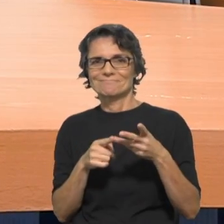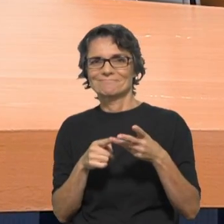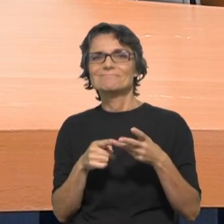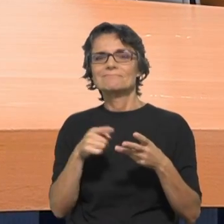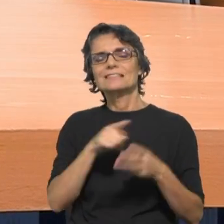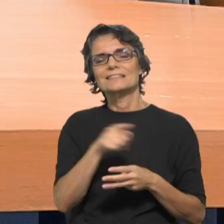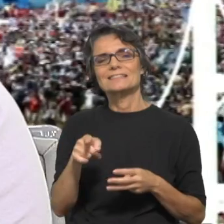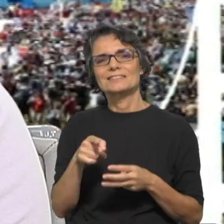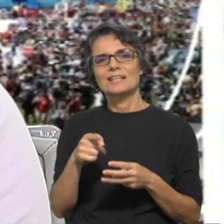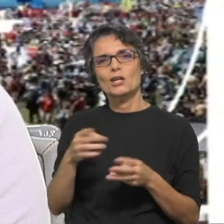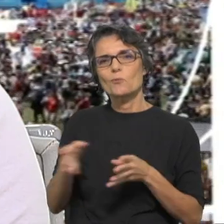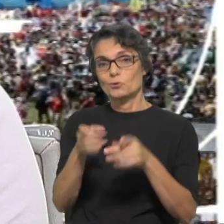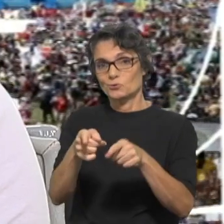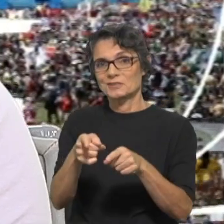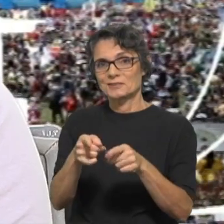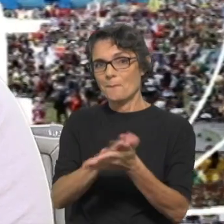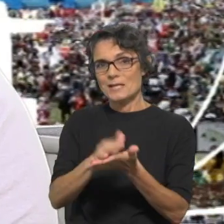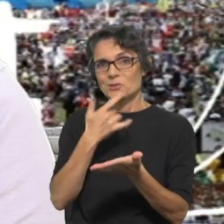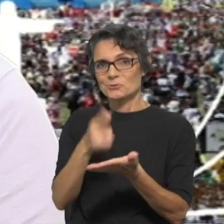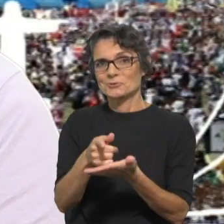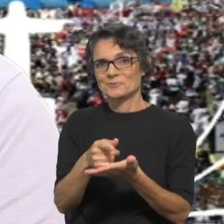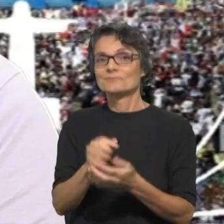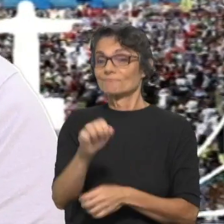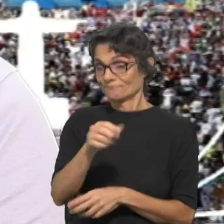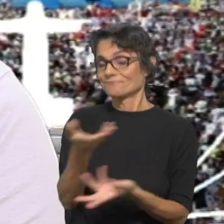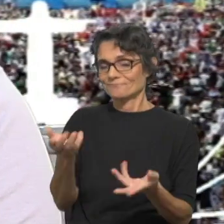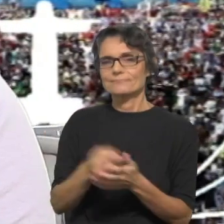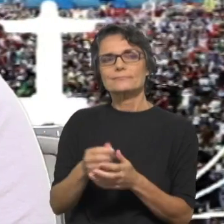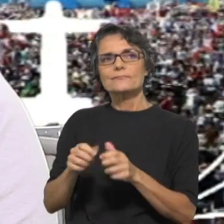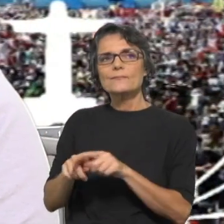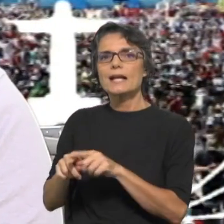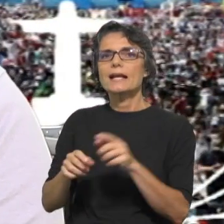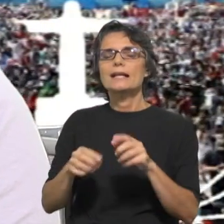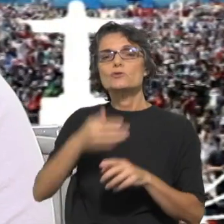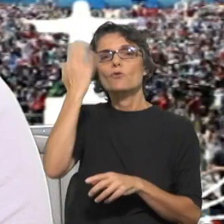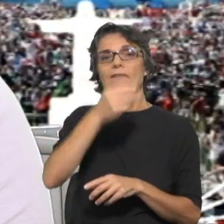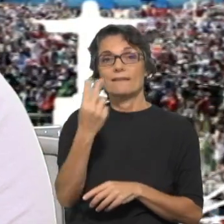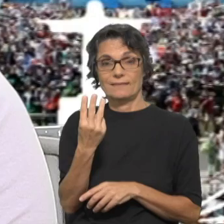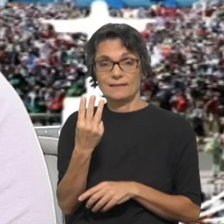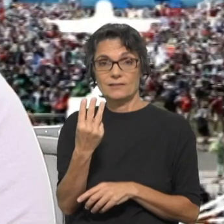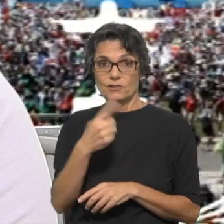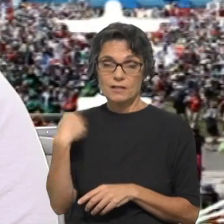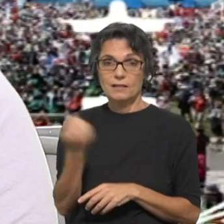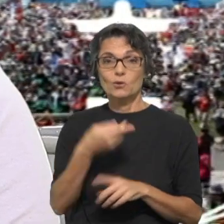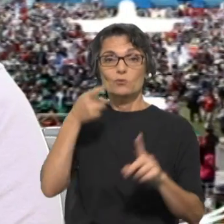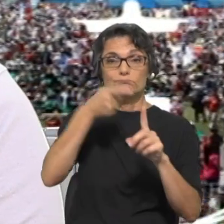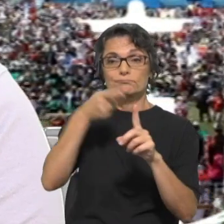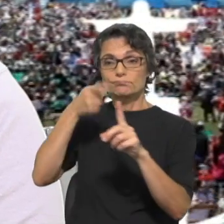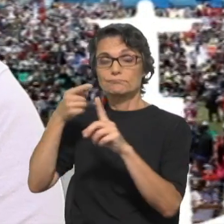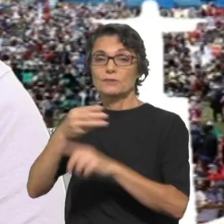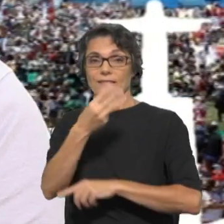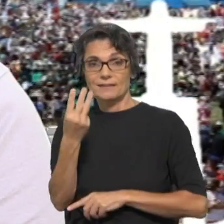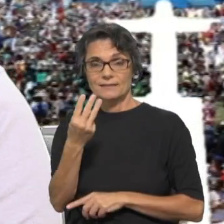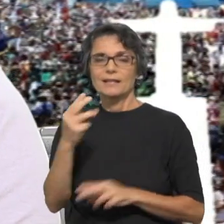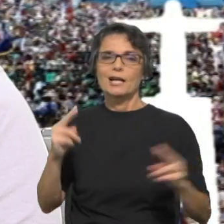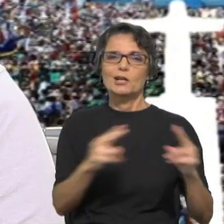todos os convívios. Aliás, basicamente é um convívio, são 3 dias, 3 objetivos, 3 encontros.